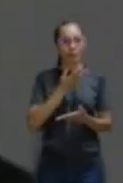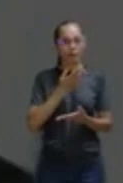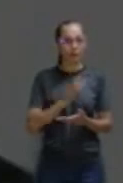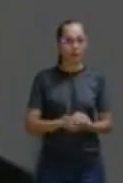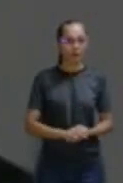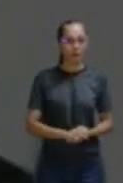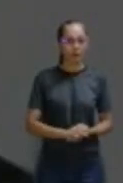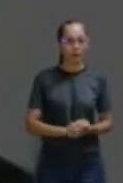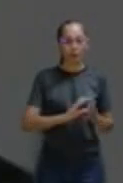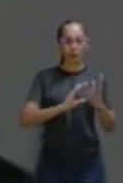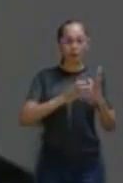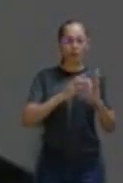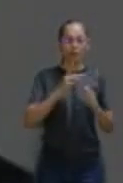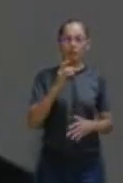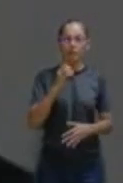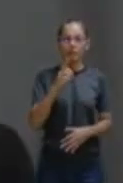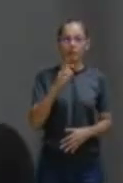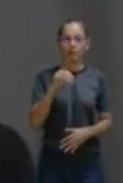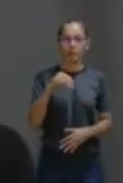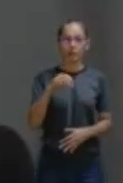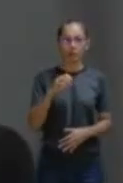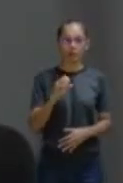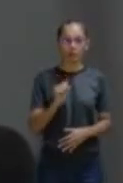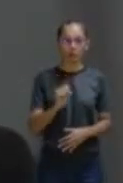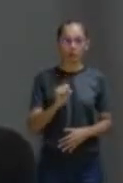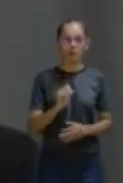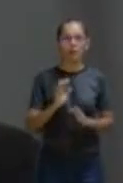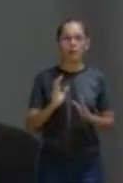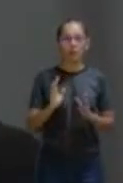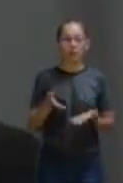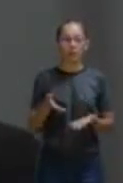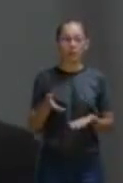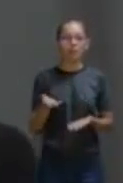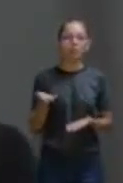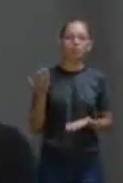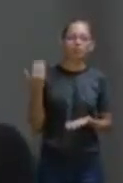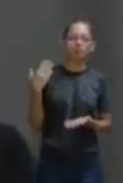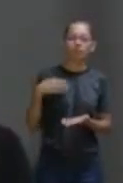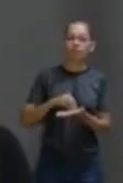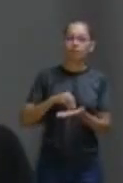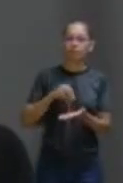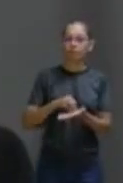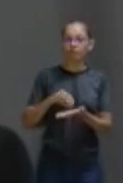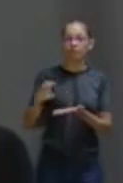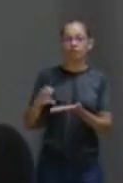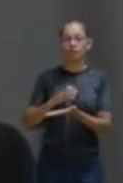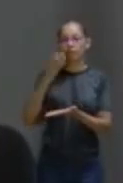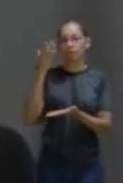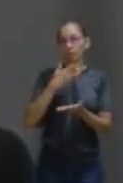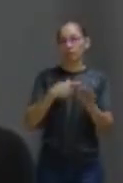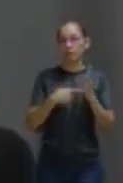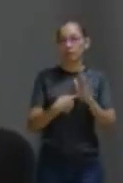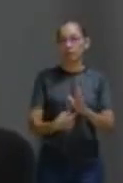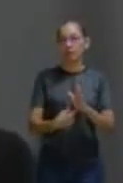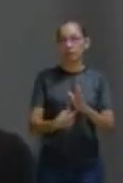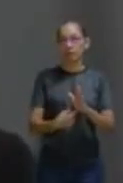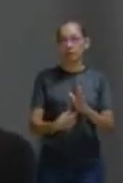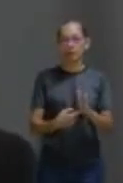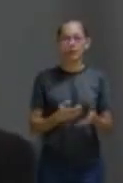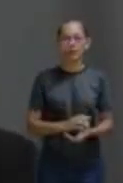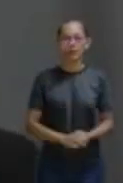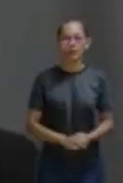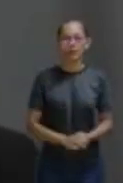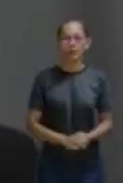curtos, usa óculos de armação escura, traja terno cinza sobre camisa cinza. Procedimento oriundo do Superior